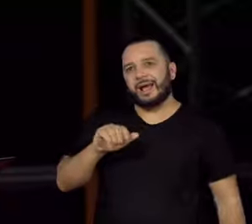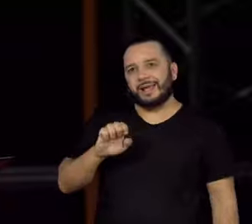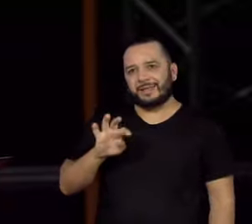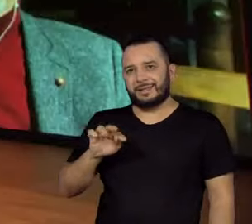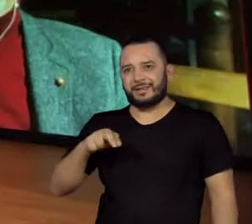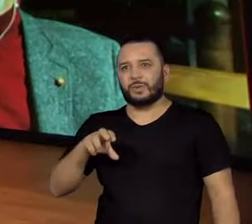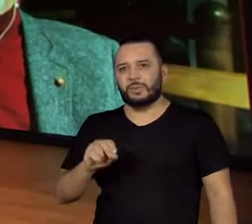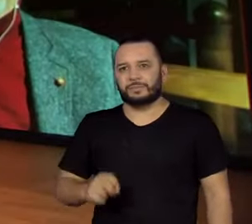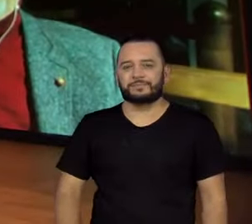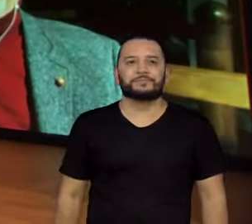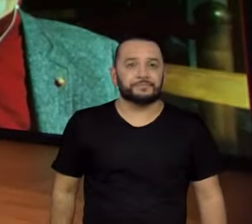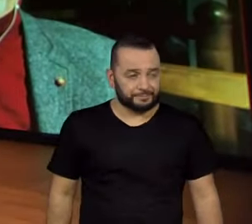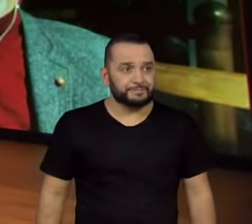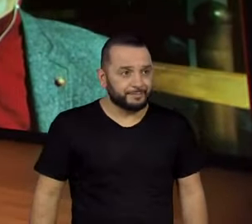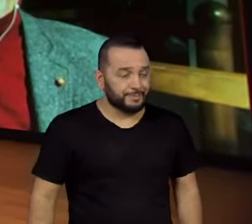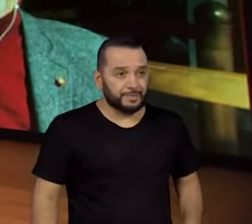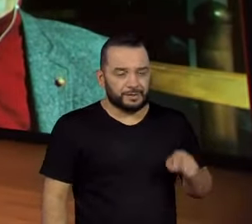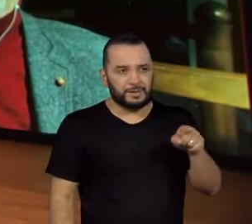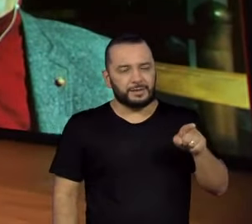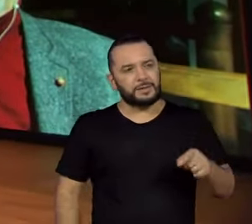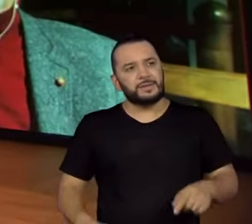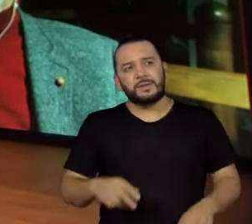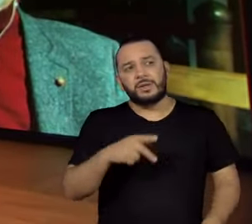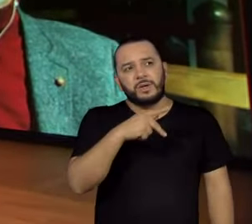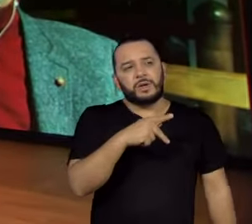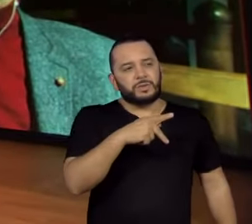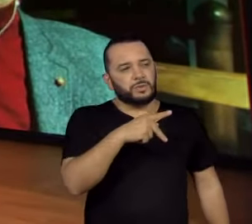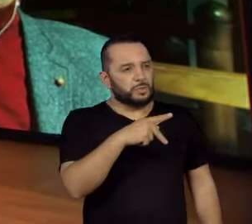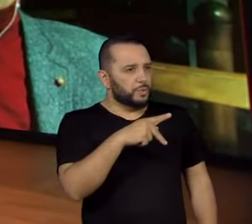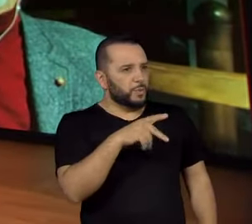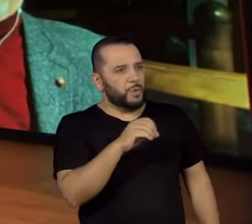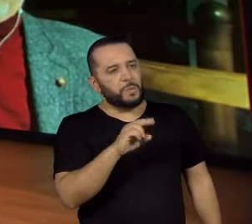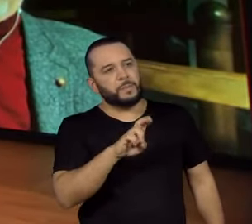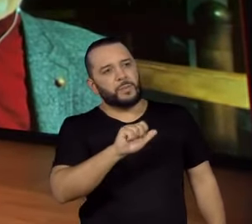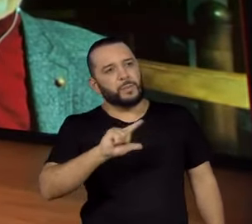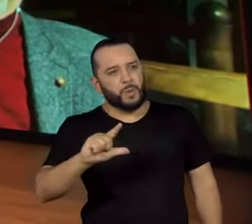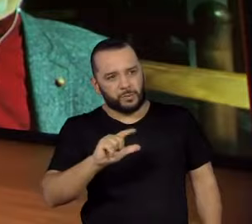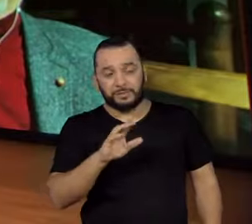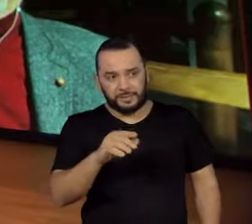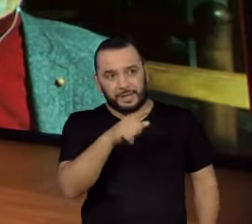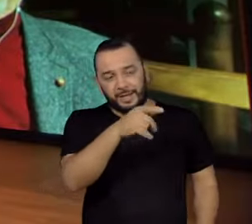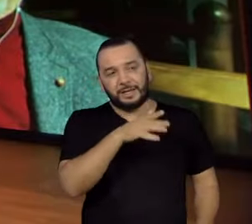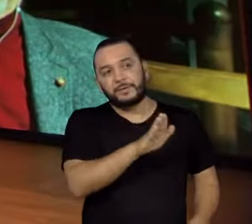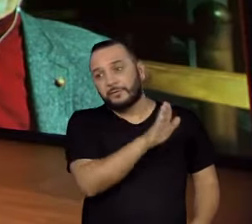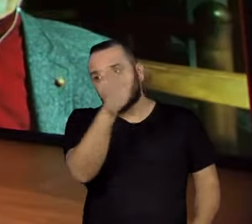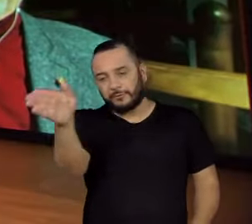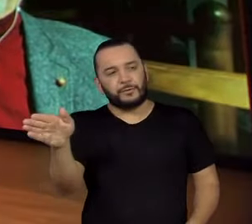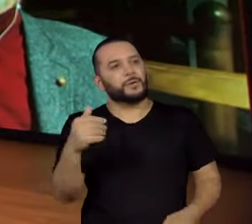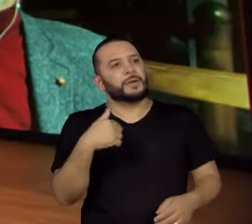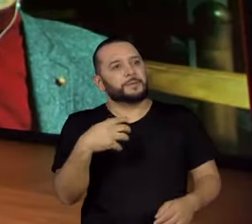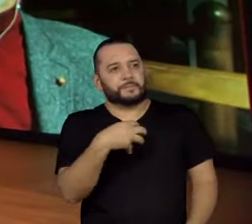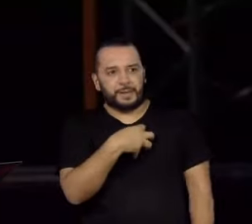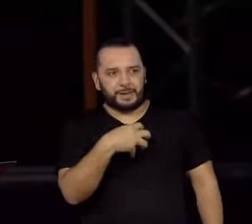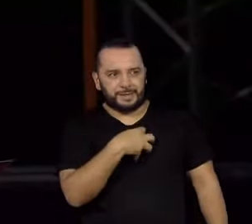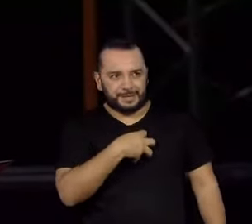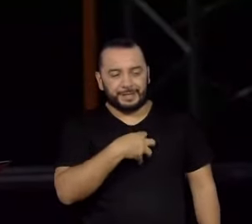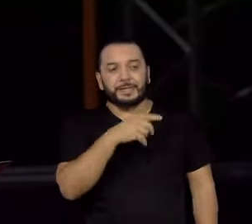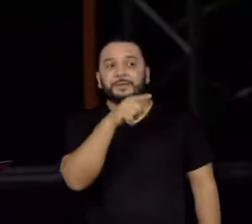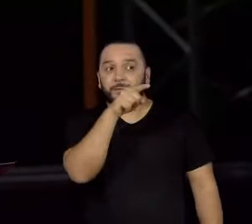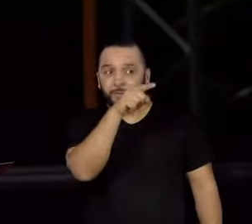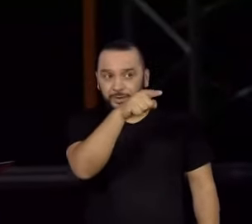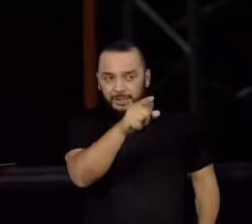pouquinho, ainda no Kollreuter, porque num certo momento ele foi para a Bahia, você o acompanhou e depois vocês partiram para a